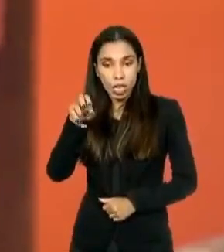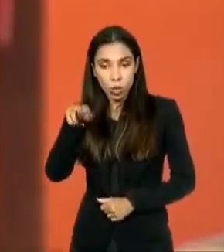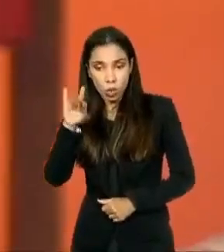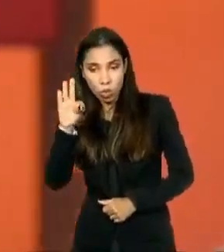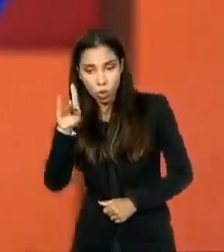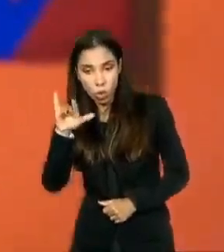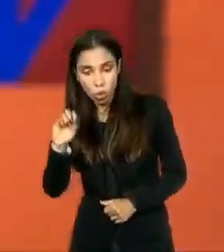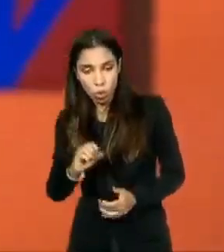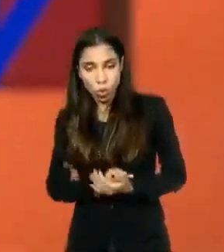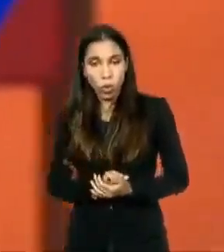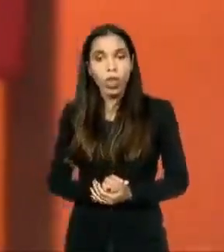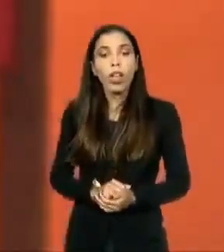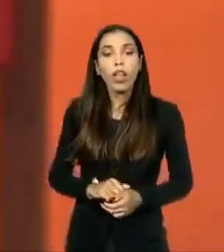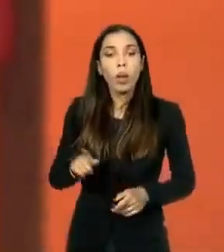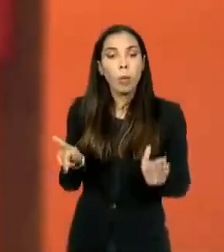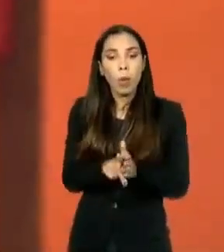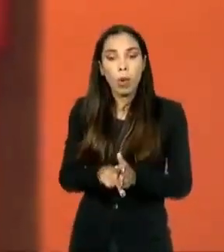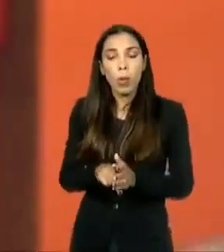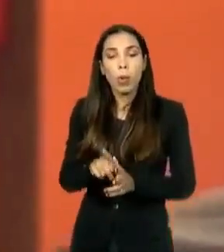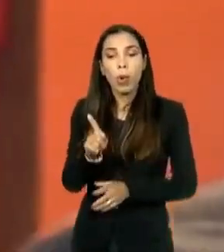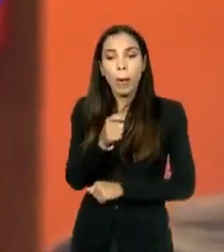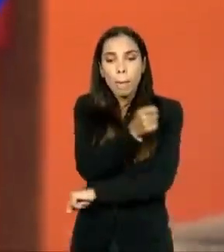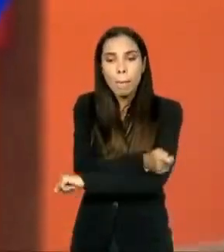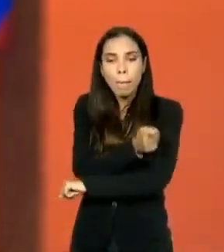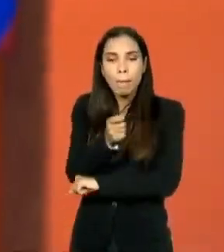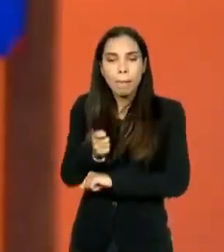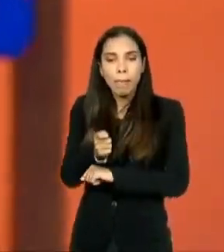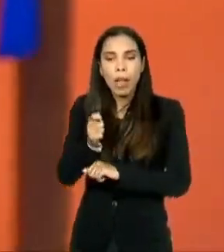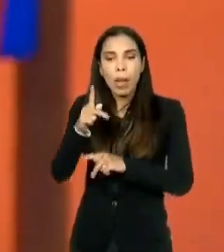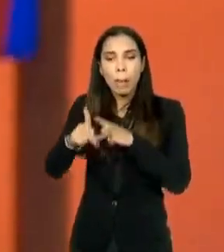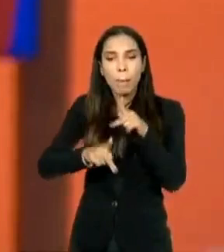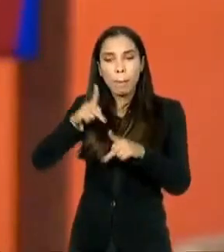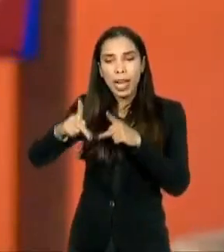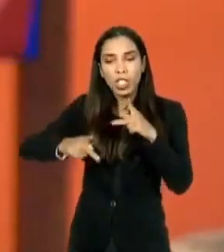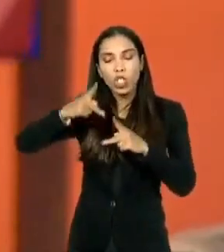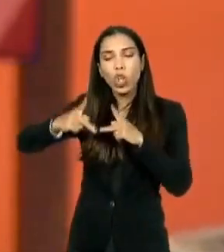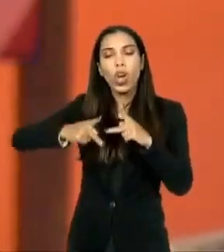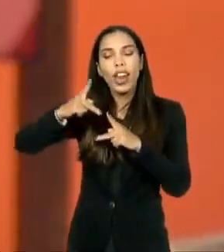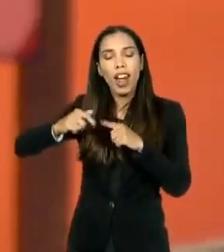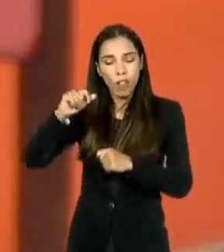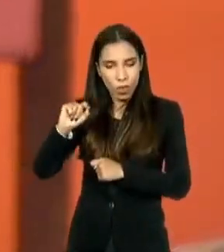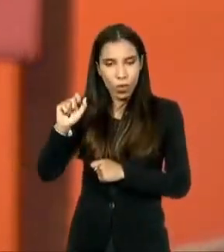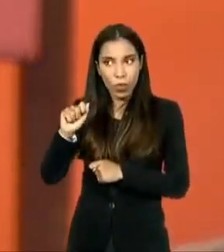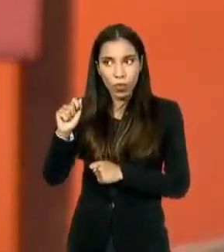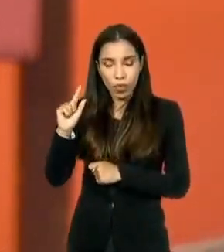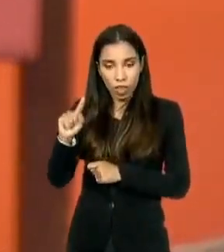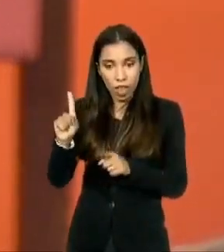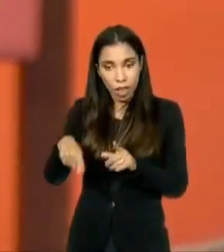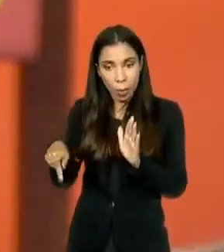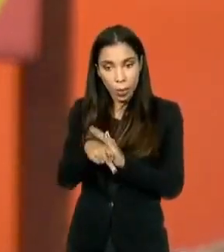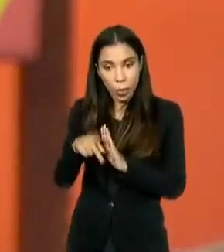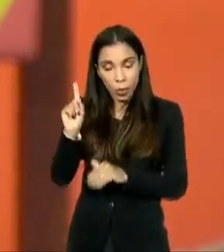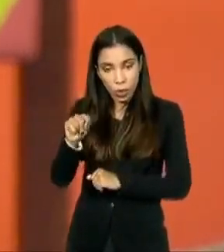da Pastoral de Favela aqui do Rio de Janeiro, e ele fala de uma maneira muito que me